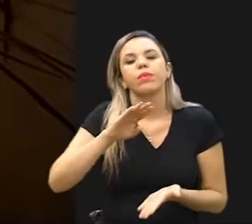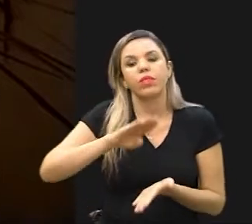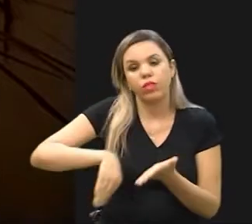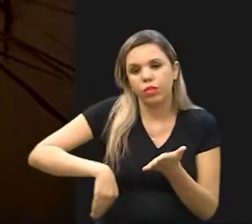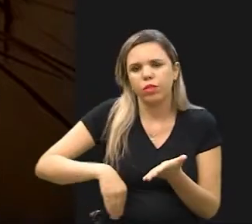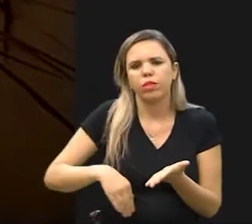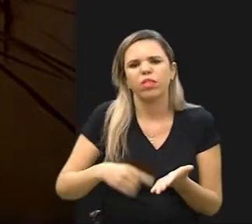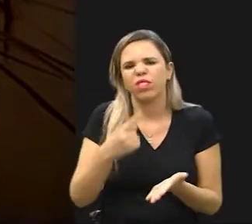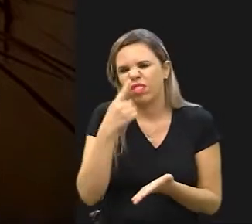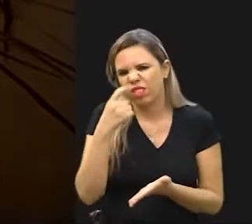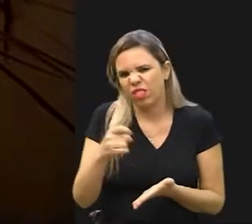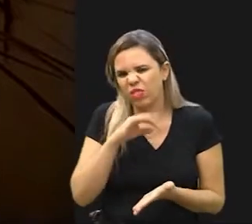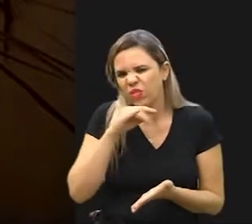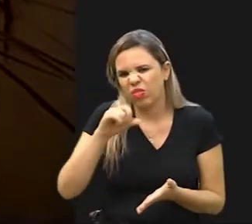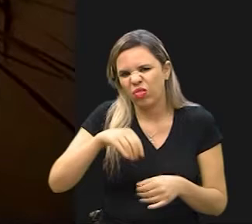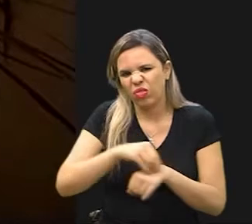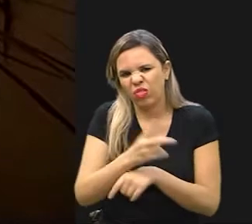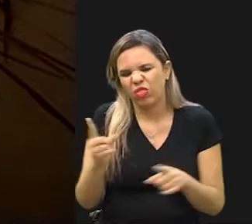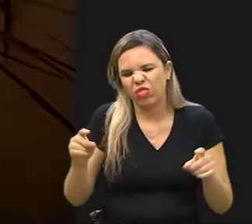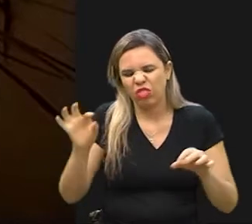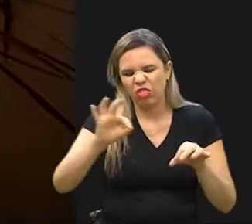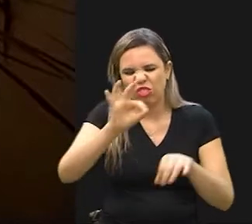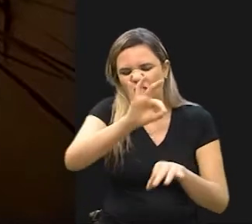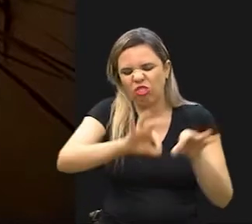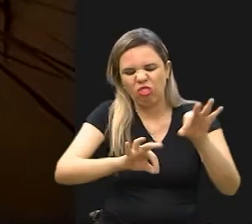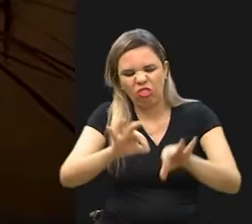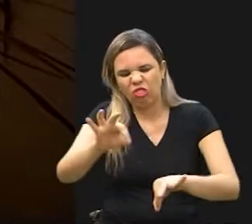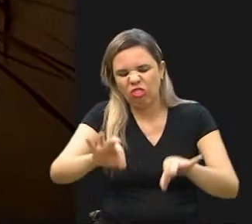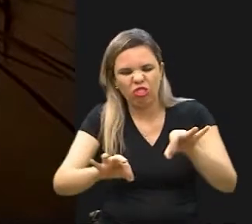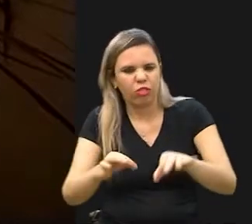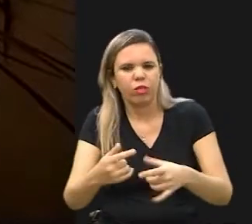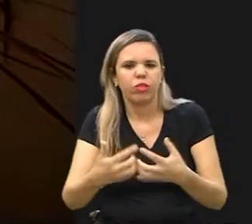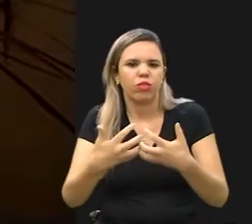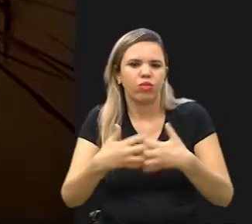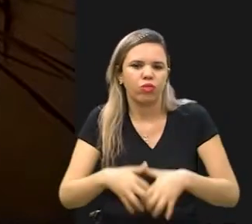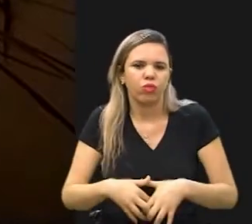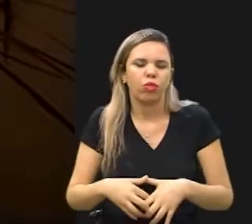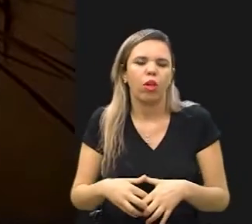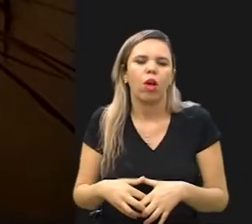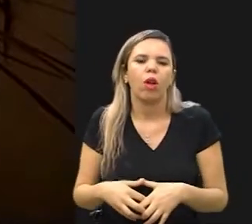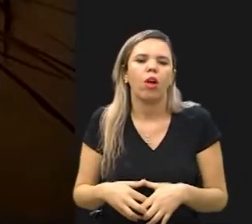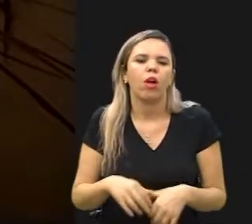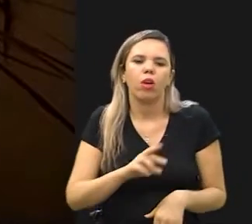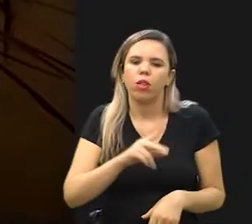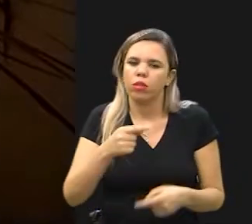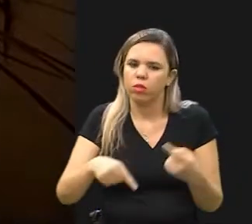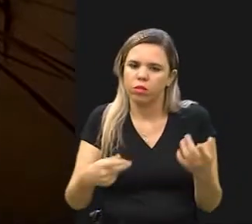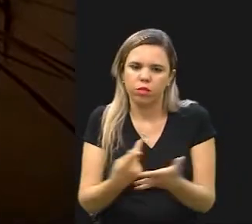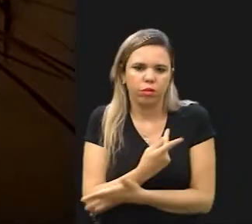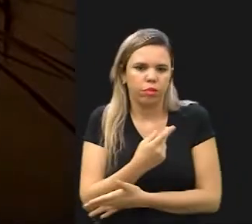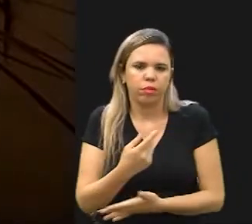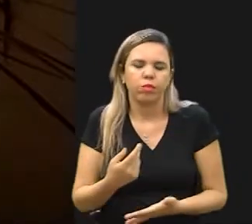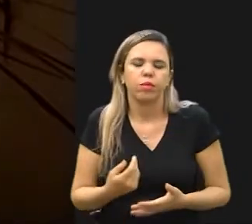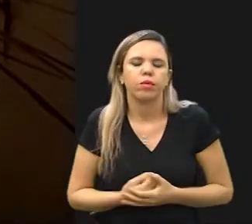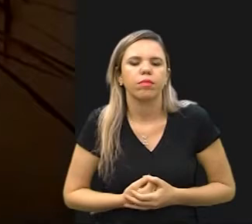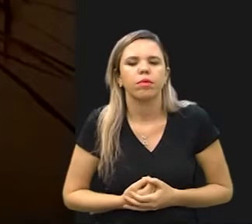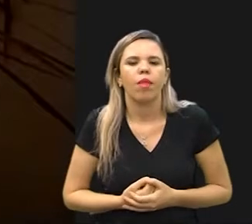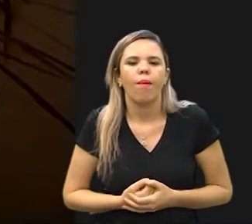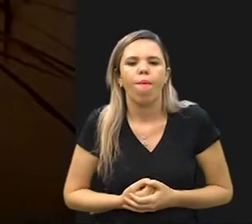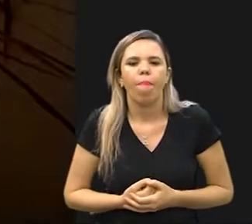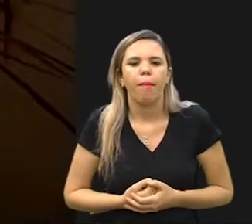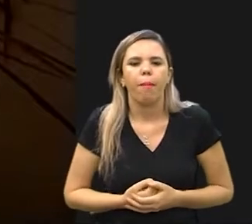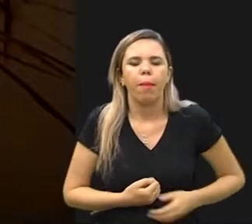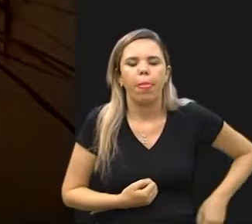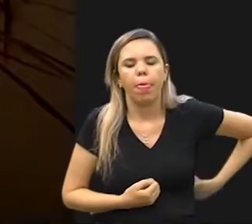ideia aí de que é fedido, de que traz mosca. Isso daí são consequências de uma compostagem que não estava dando certo,